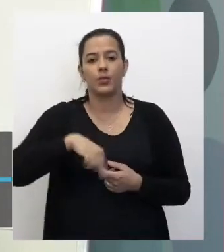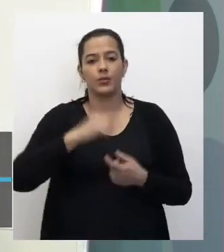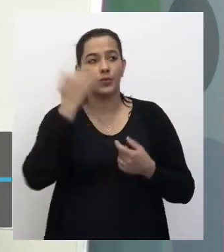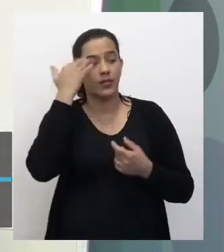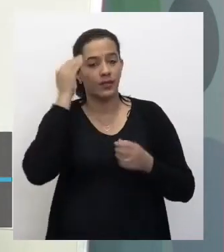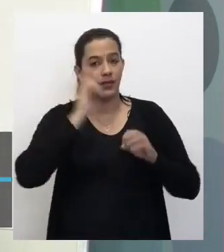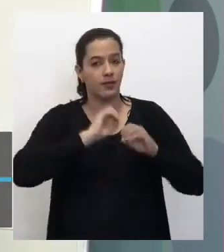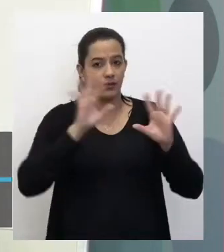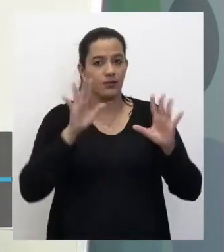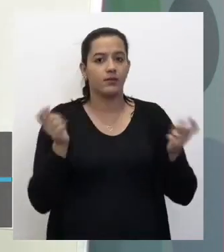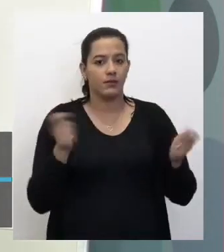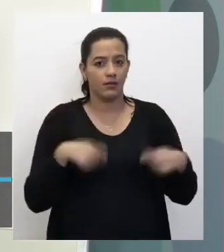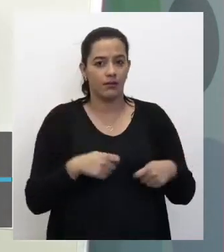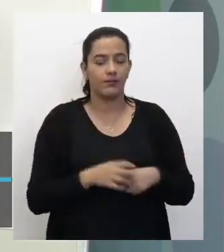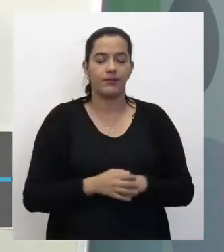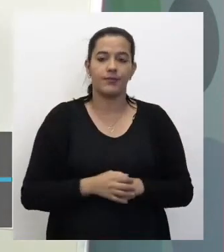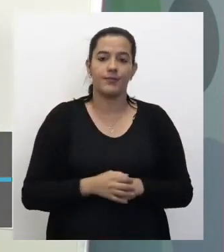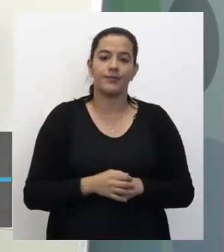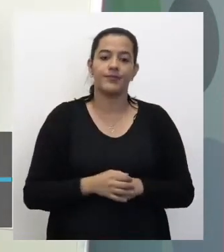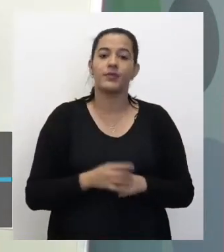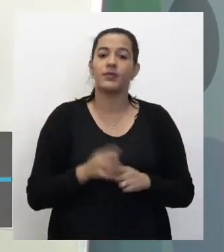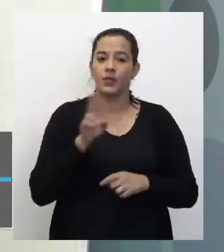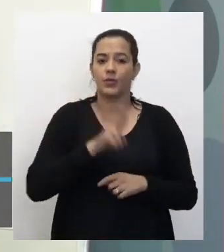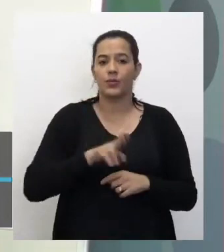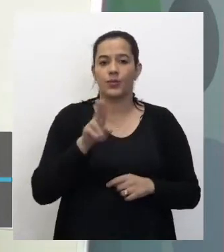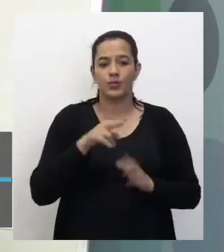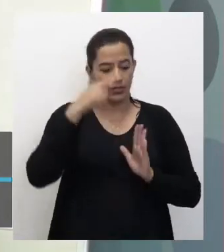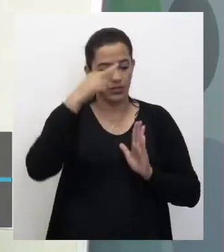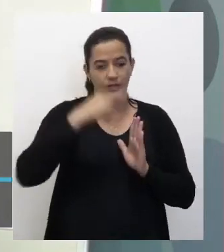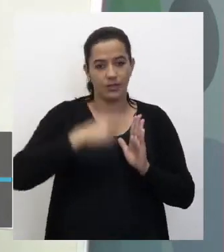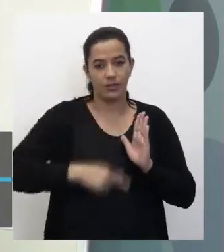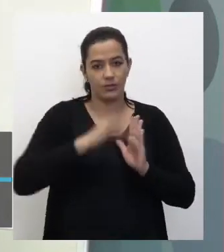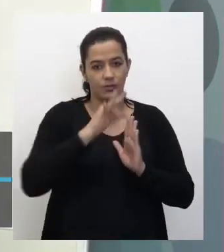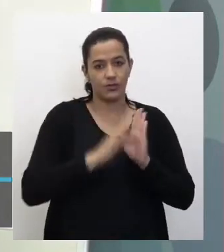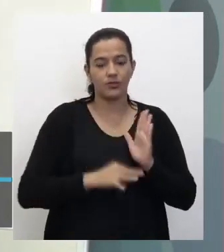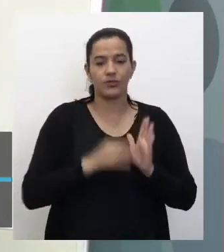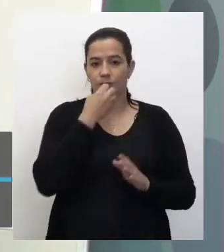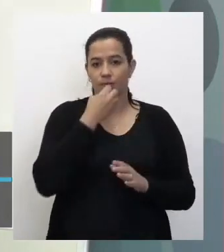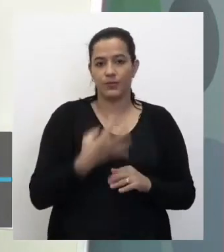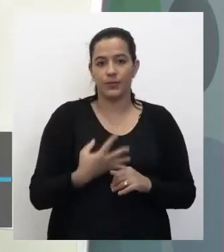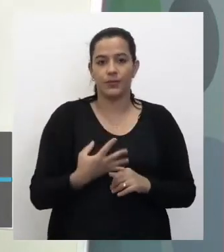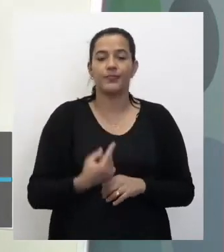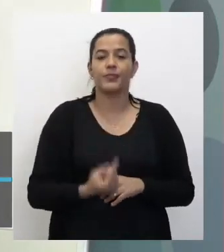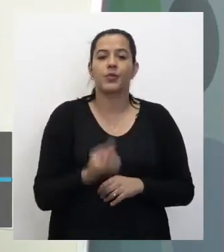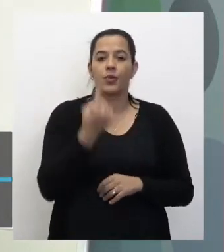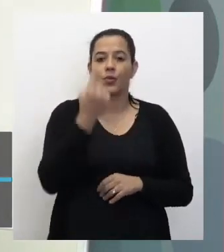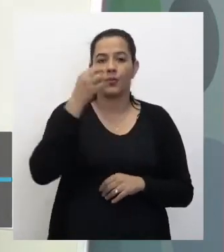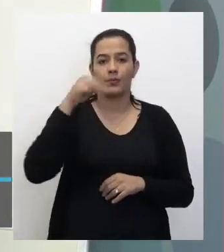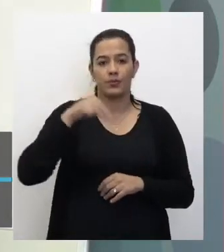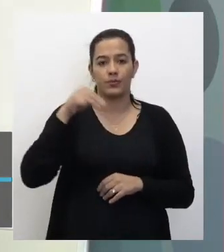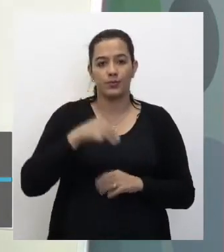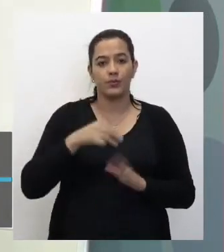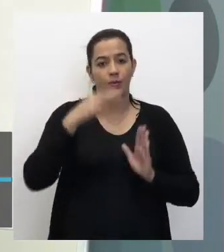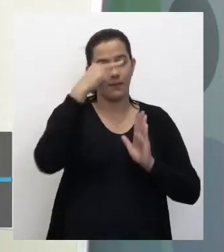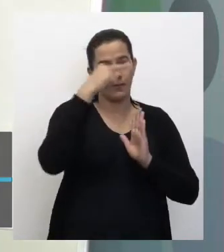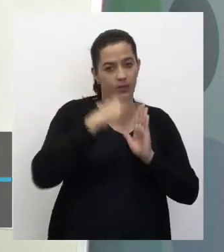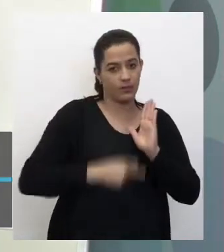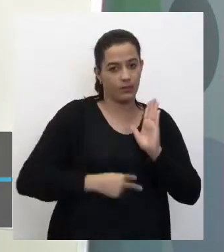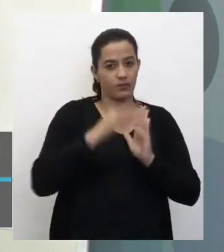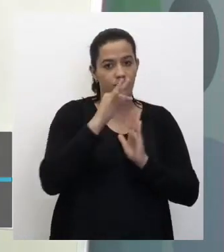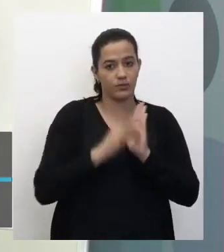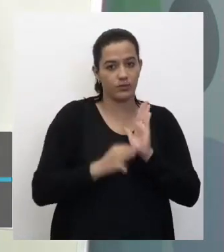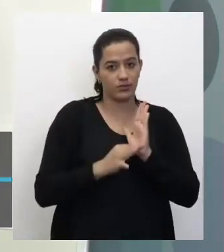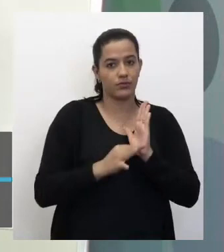parecidas. É uma ferramenta interessante quando a gente está lendo um texto. Então, vocês vão ter 1 minuto no chat para ler esse texto